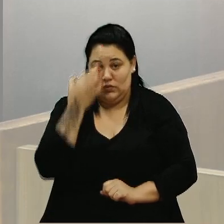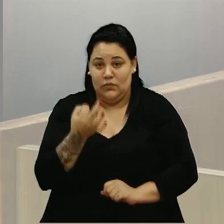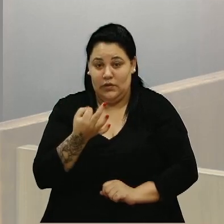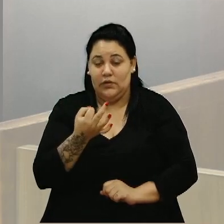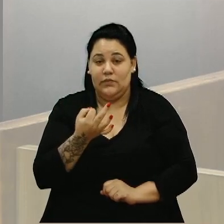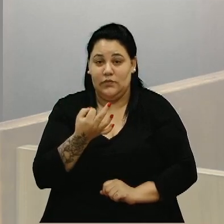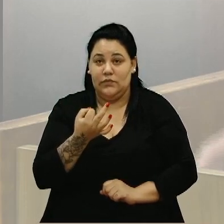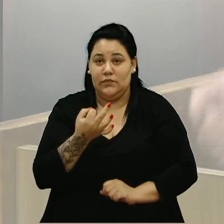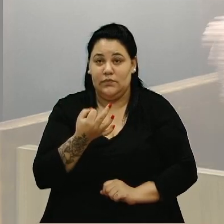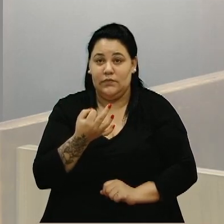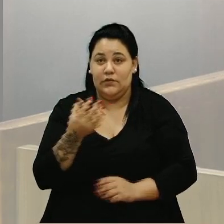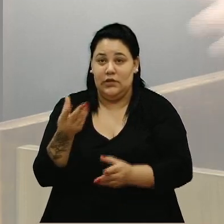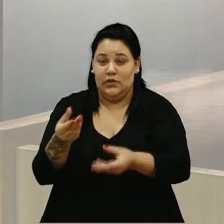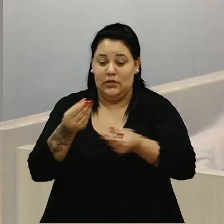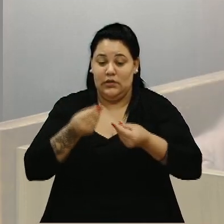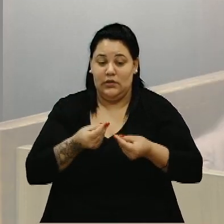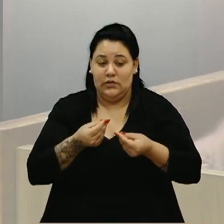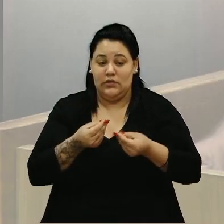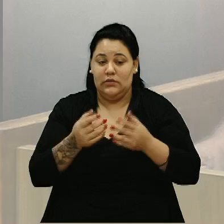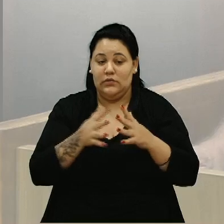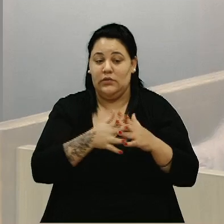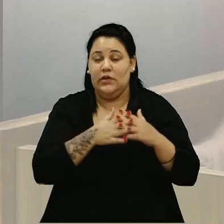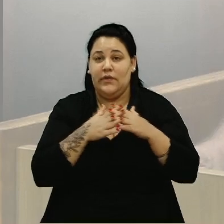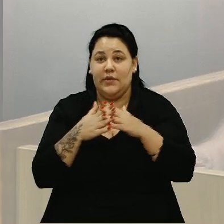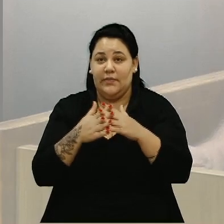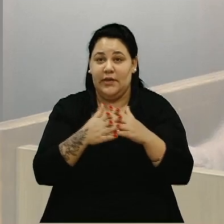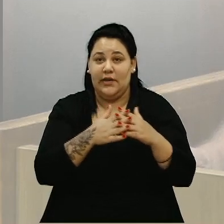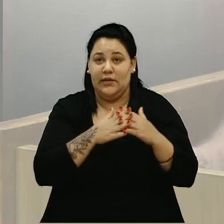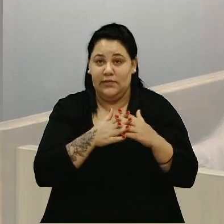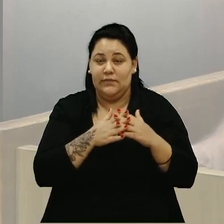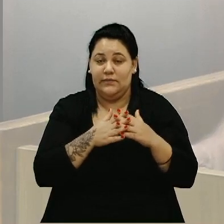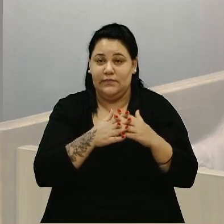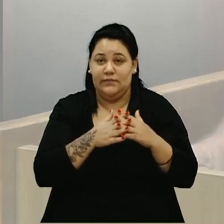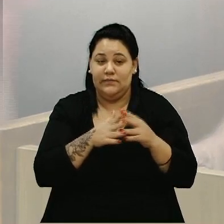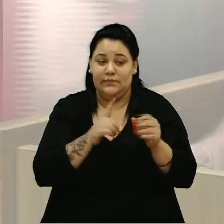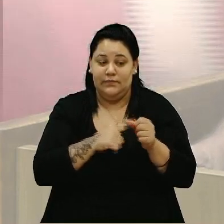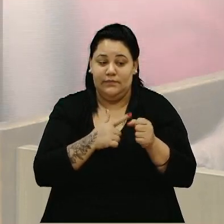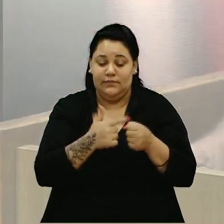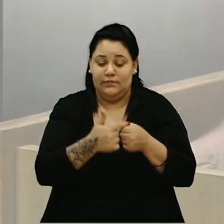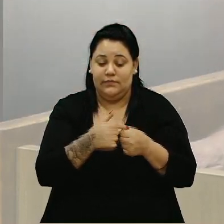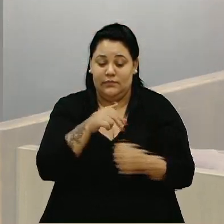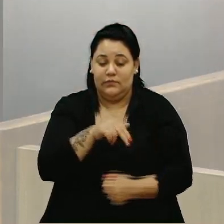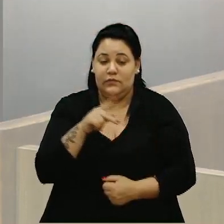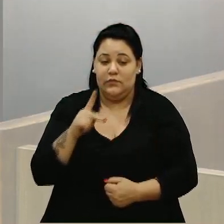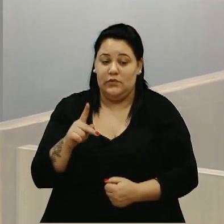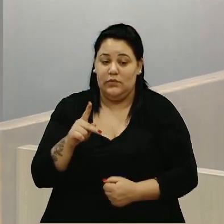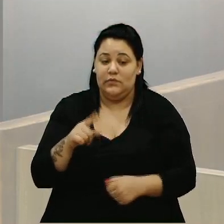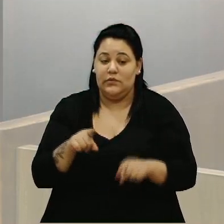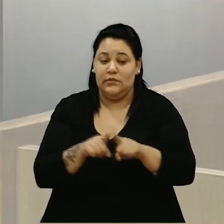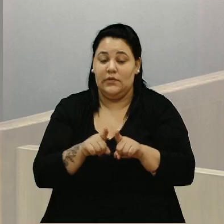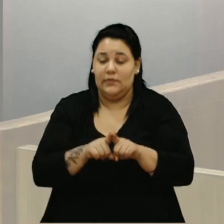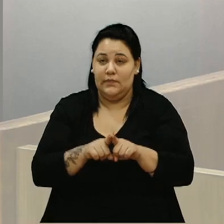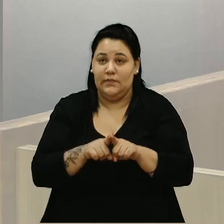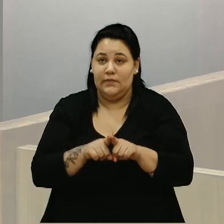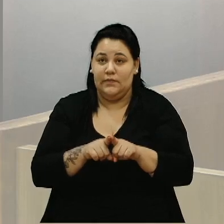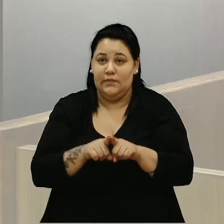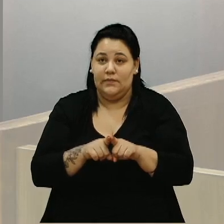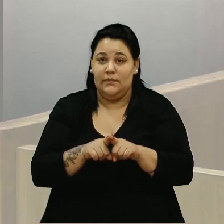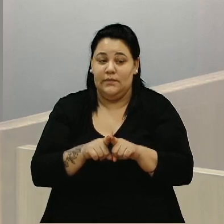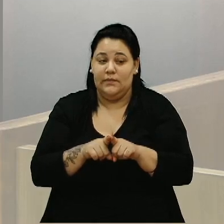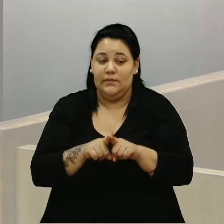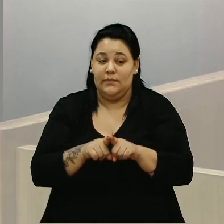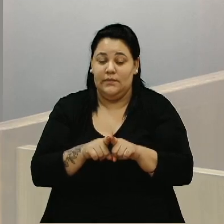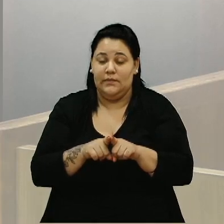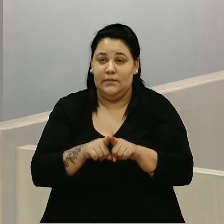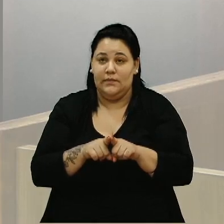trazendo um grande transtorno aí para a cidade de Nova Petrópolis, e está trazendo um grande